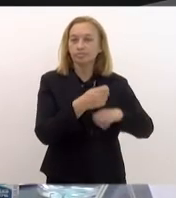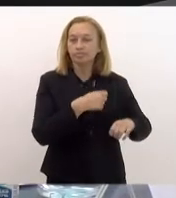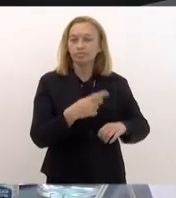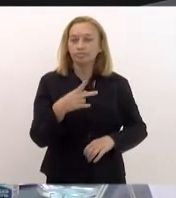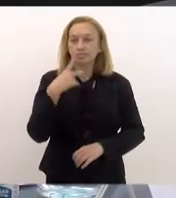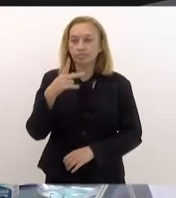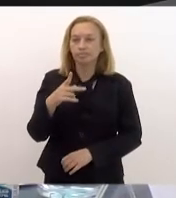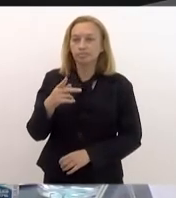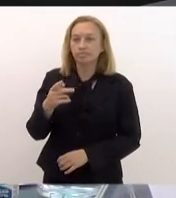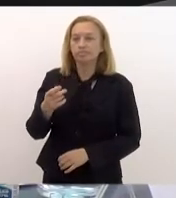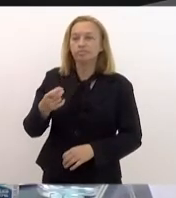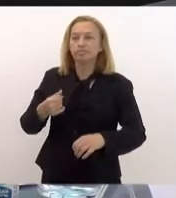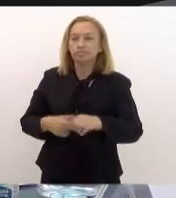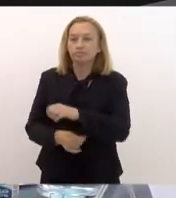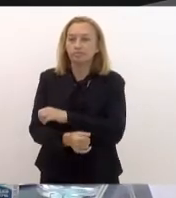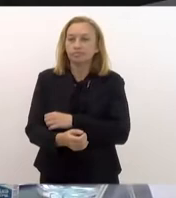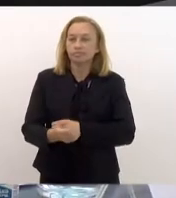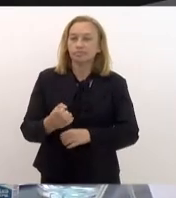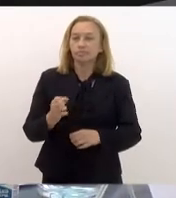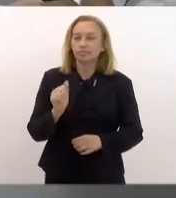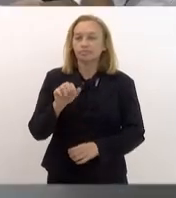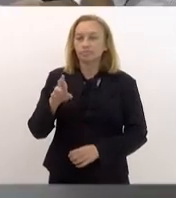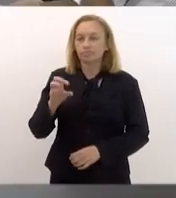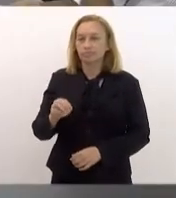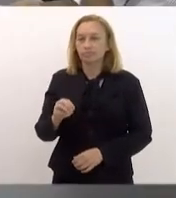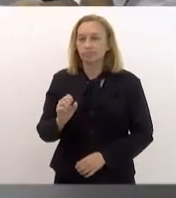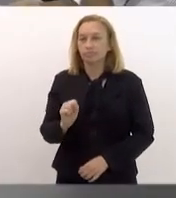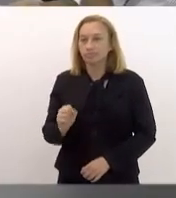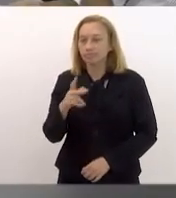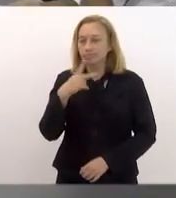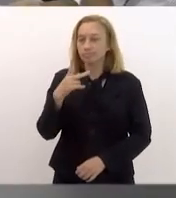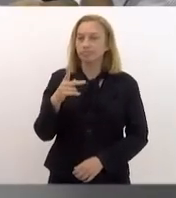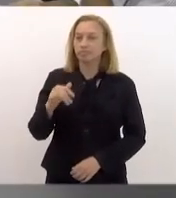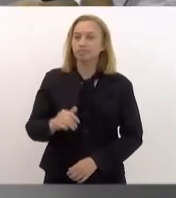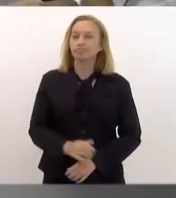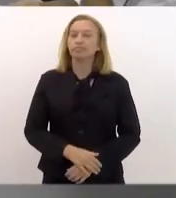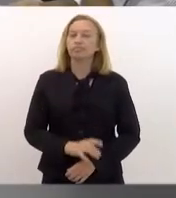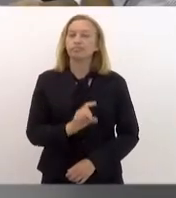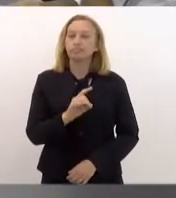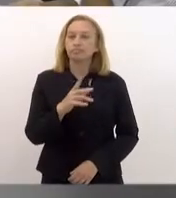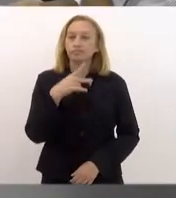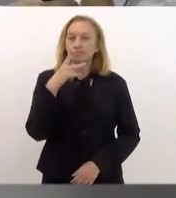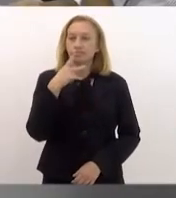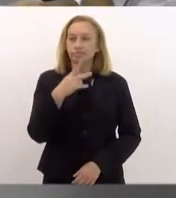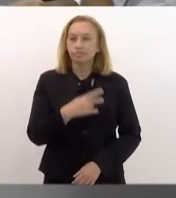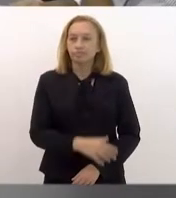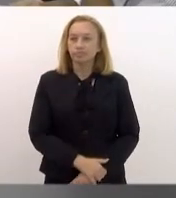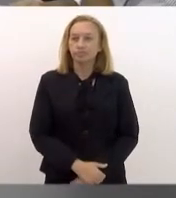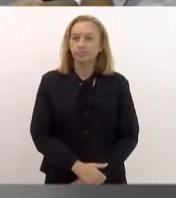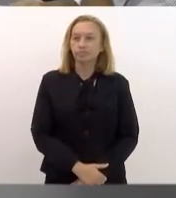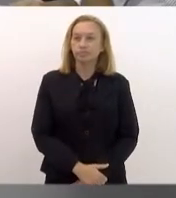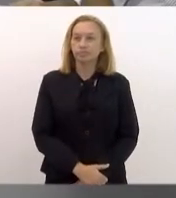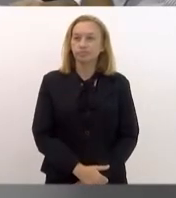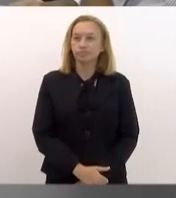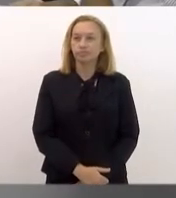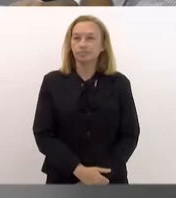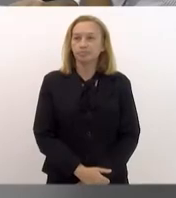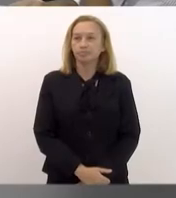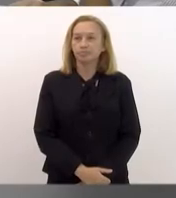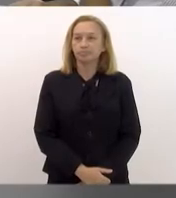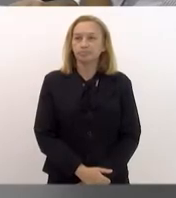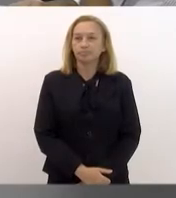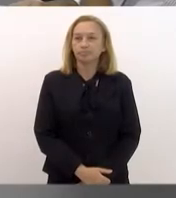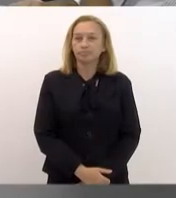investimentos no arco metropolitano. Mas, professor Mauro Osório, antes. Só colocar, fazer uma